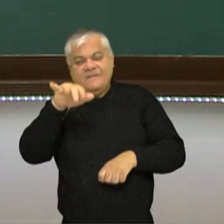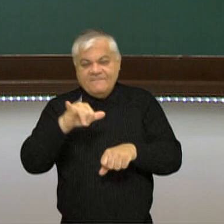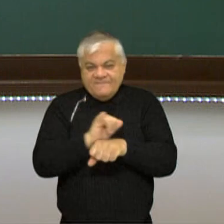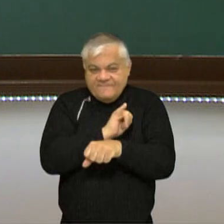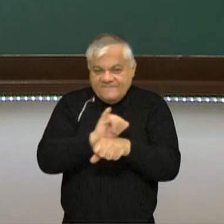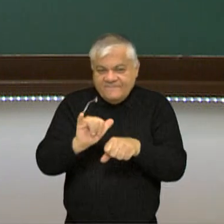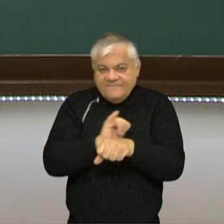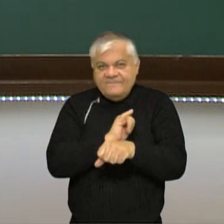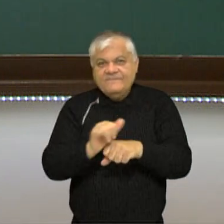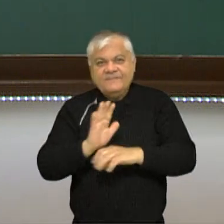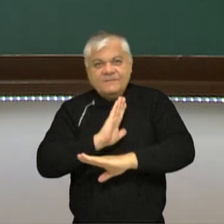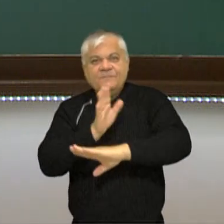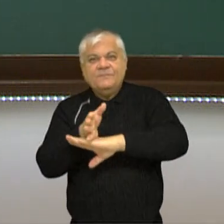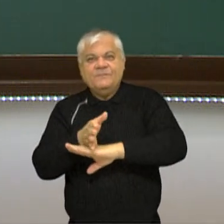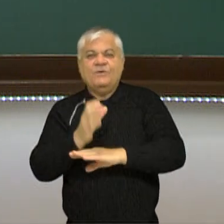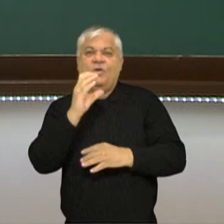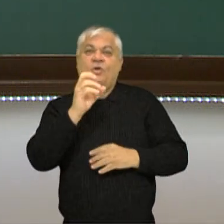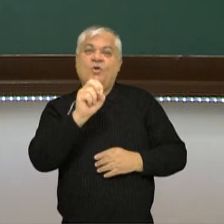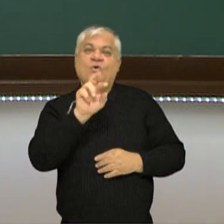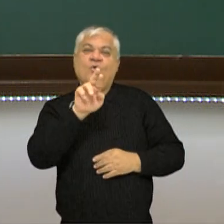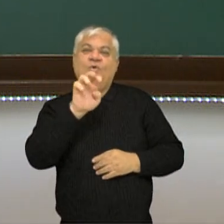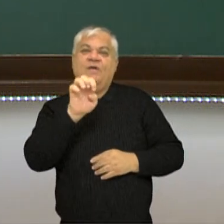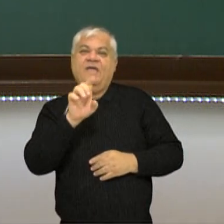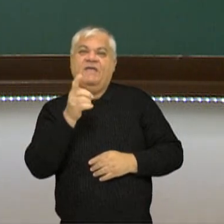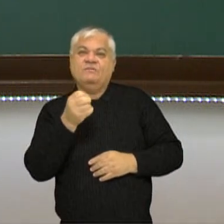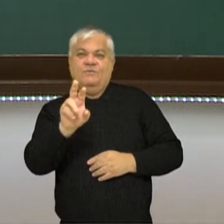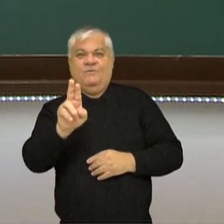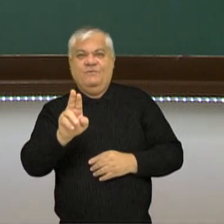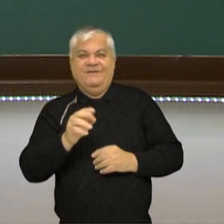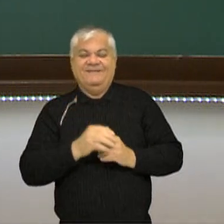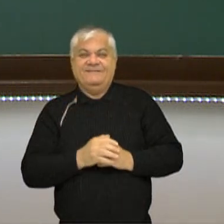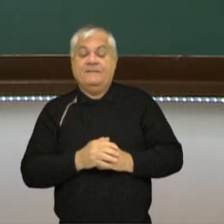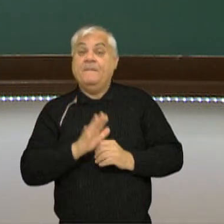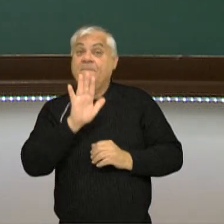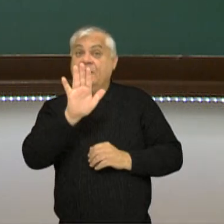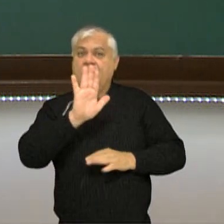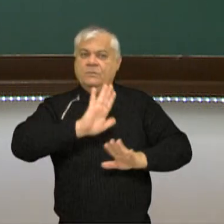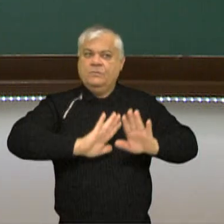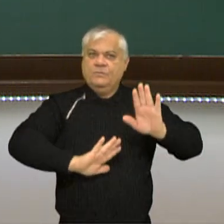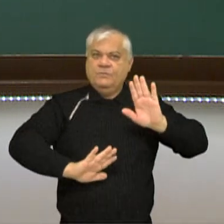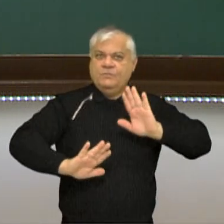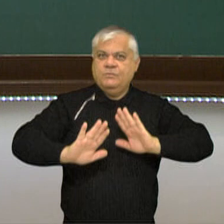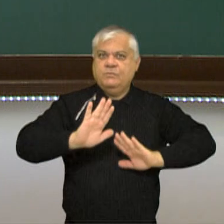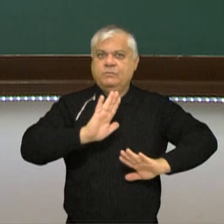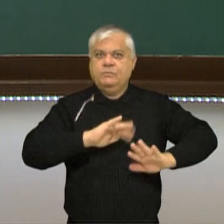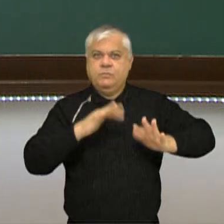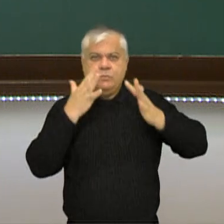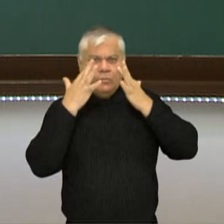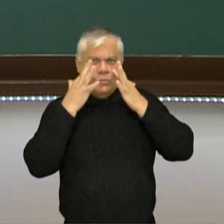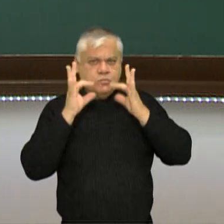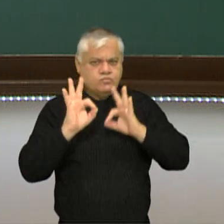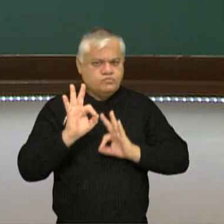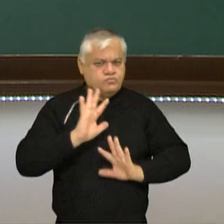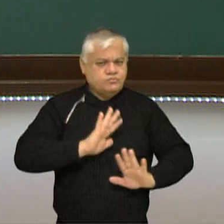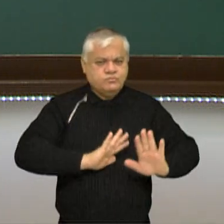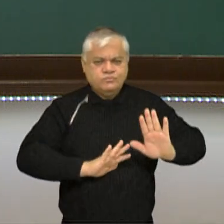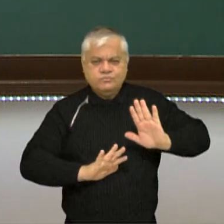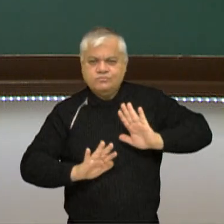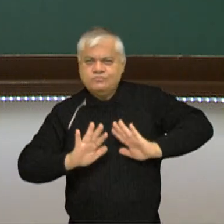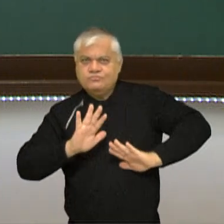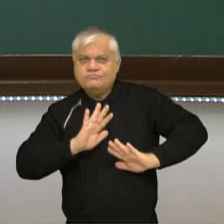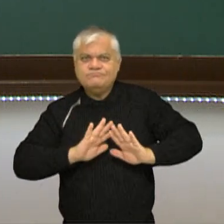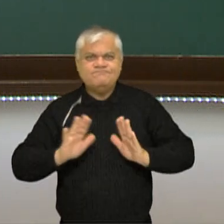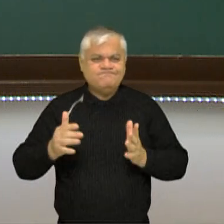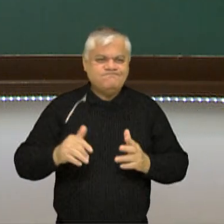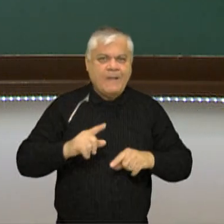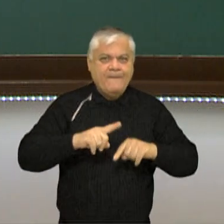tabuleiro, o mate do corredor. Para conseguir essa posição, você tem que cuidar muito para não perder essas peças que têm